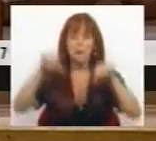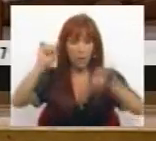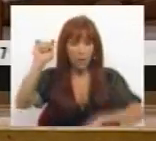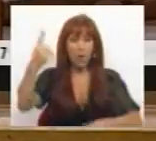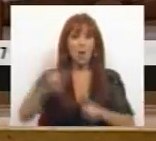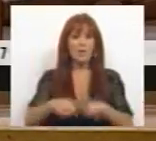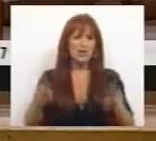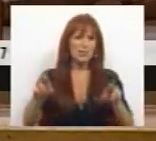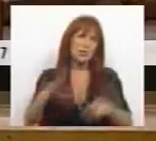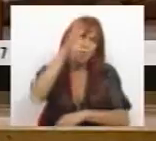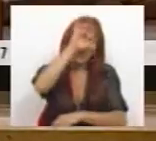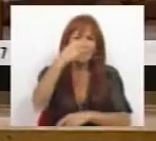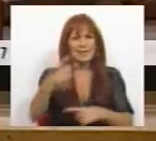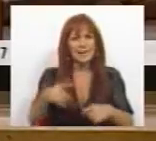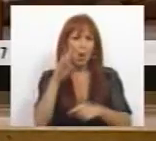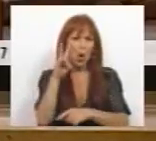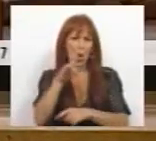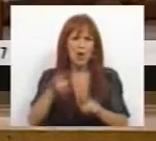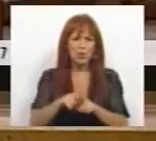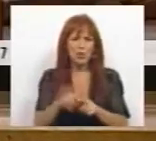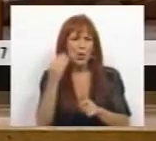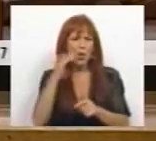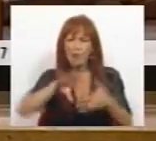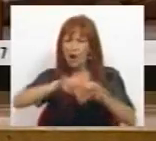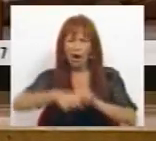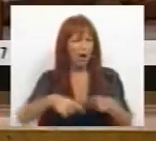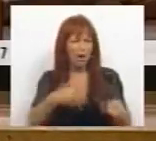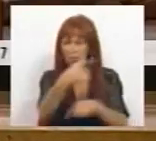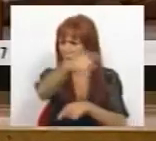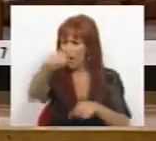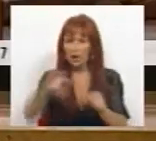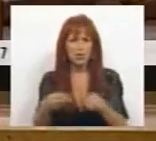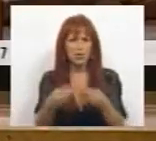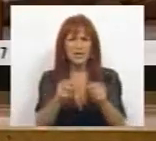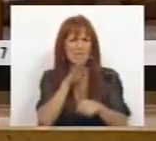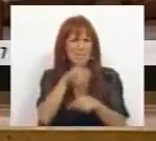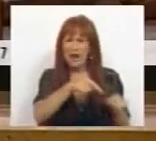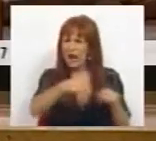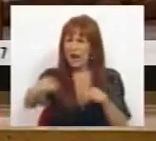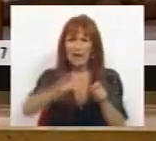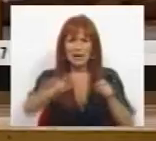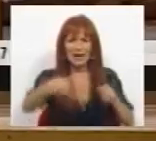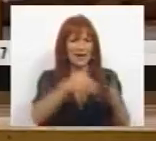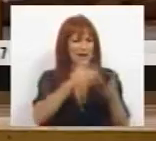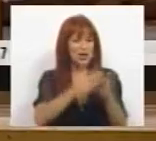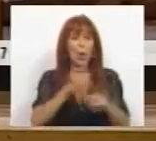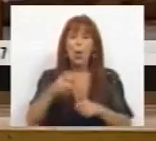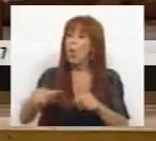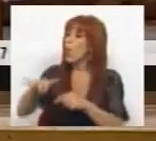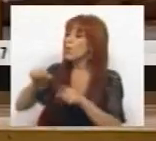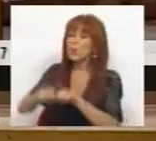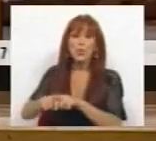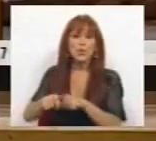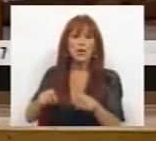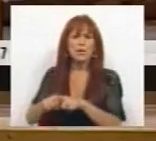mesmo, temos esperança que o Governo olhe para o estado de degradação em que se encontra o material circulante da linha de Cascais, ou para a situação